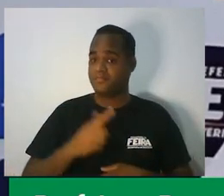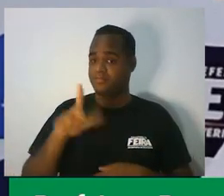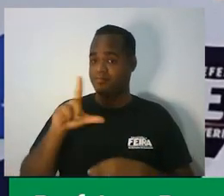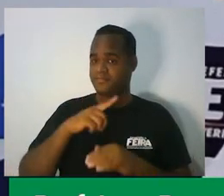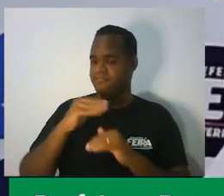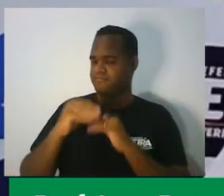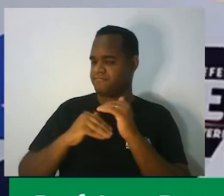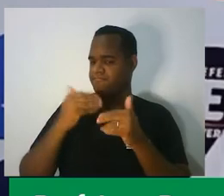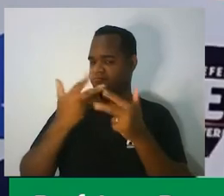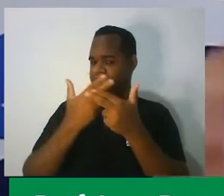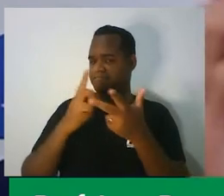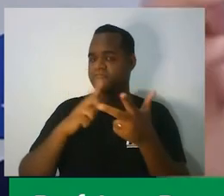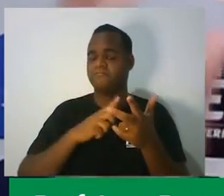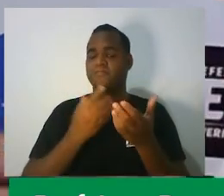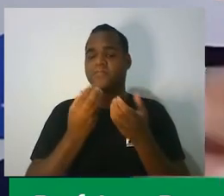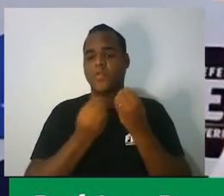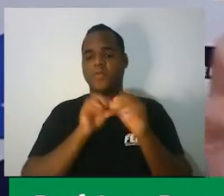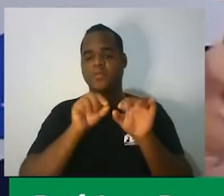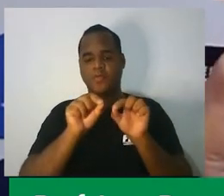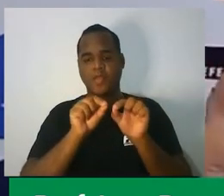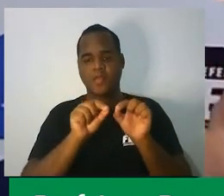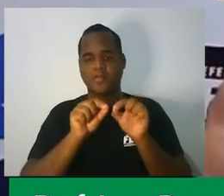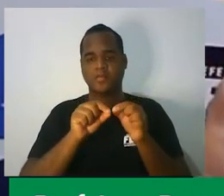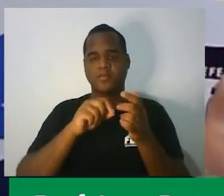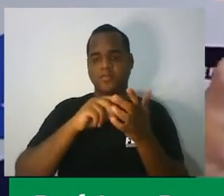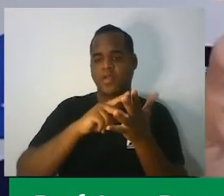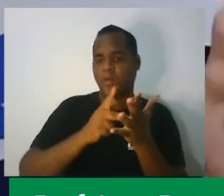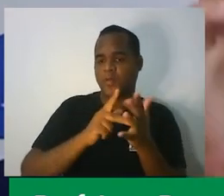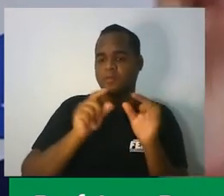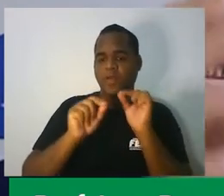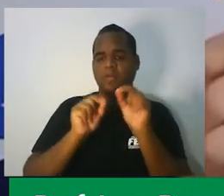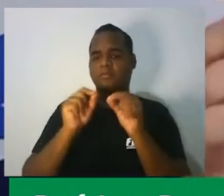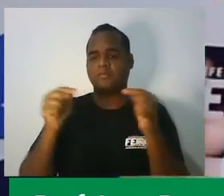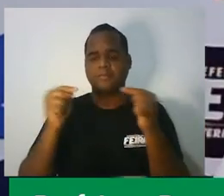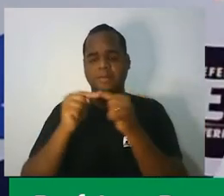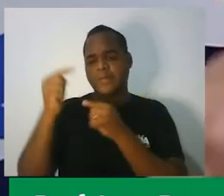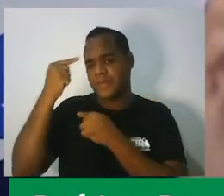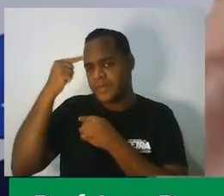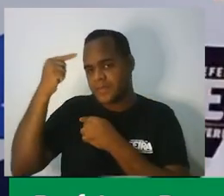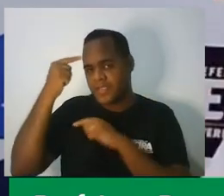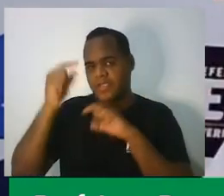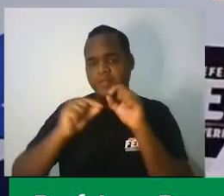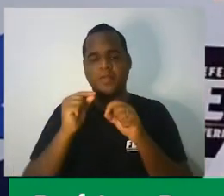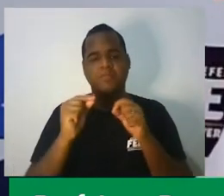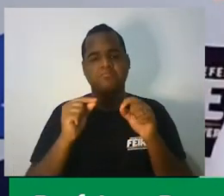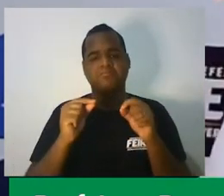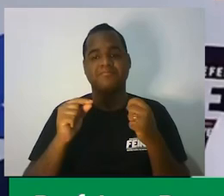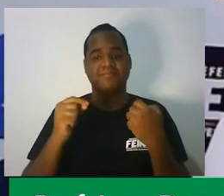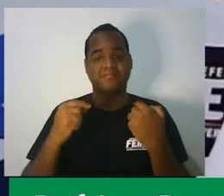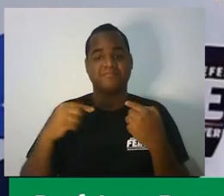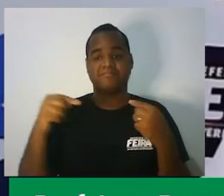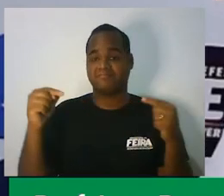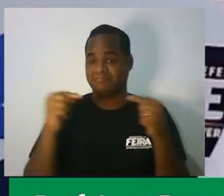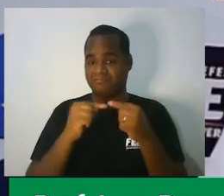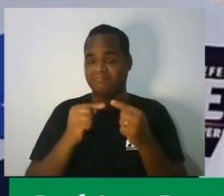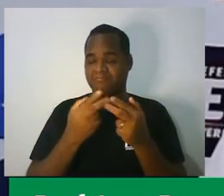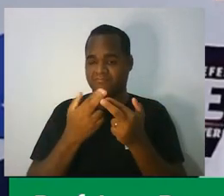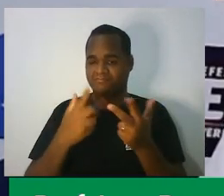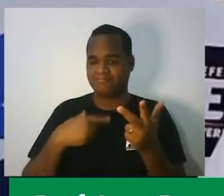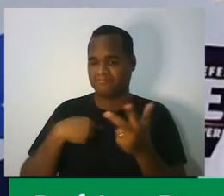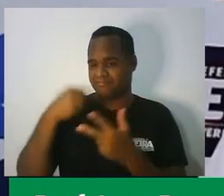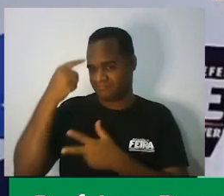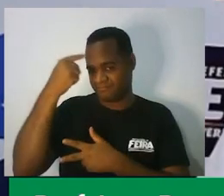desenvolvemos ações sobre ângulos né O que é ângulo ângulo tem a ver com que com que ideia certo então essa foi